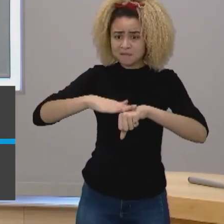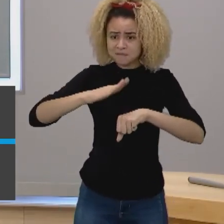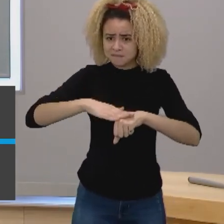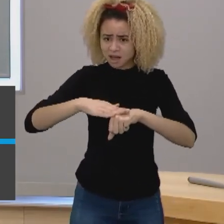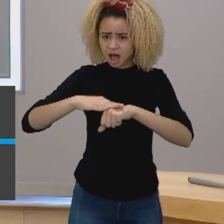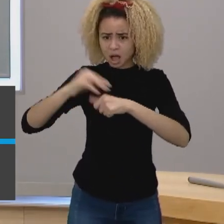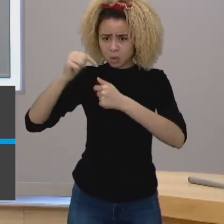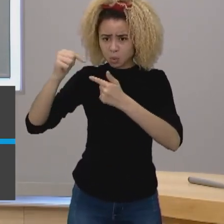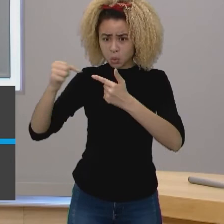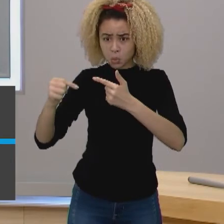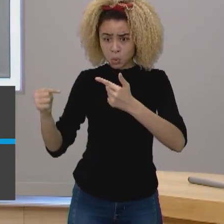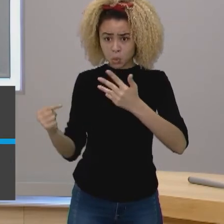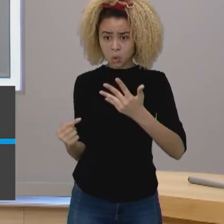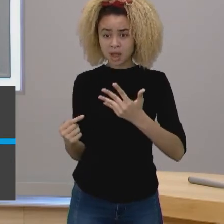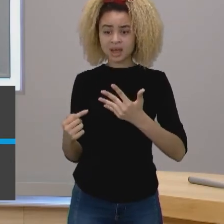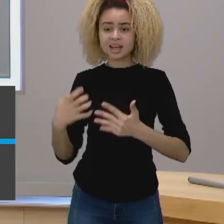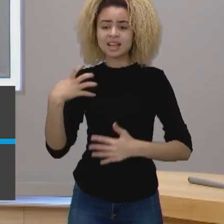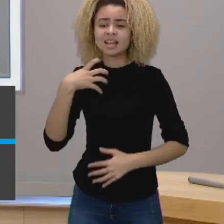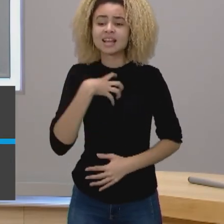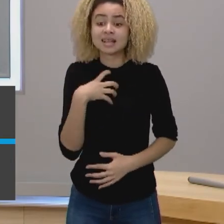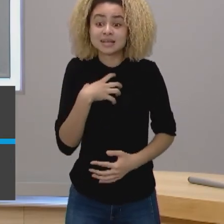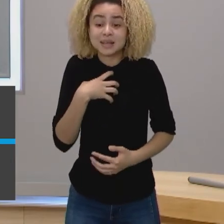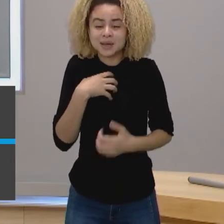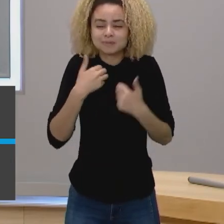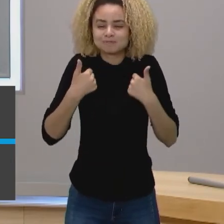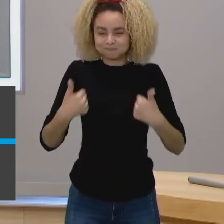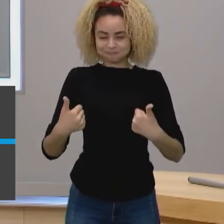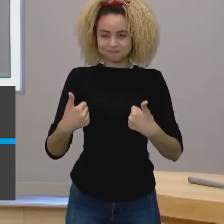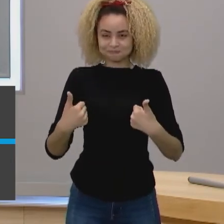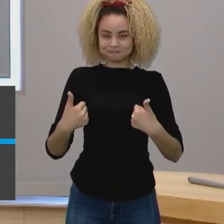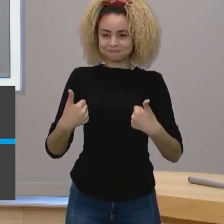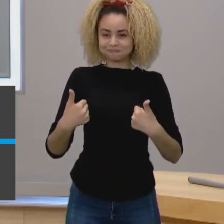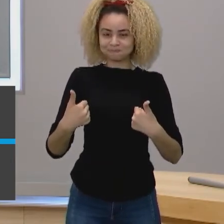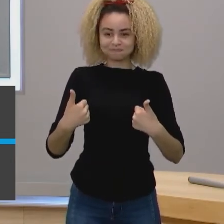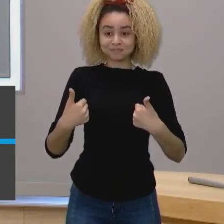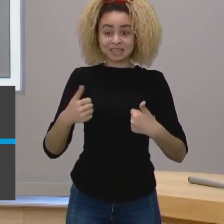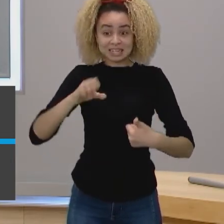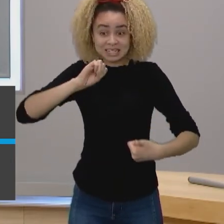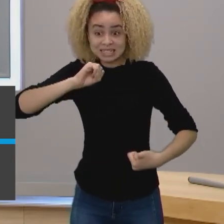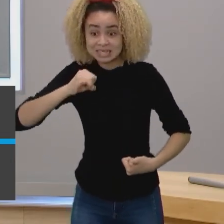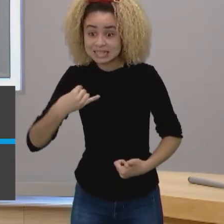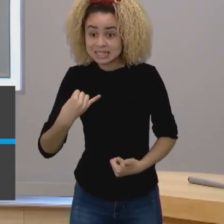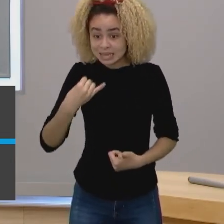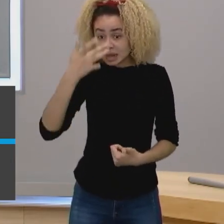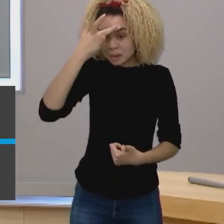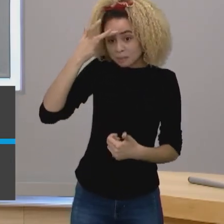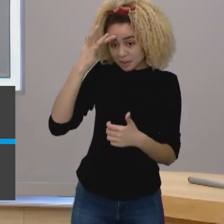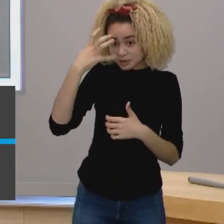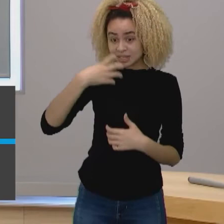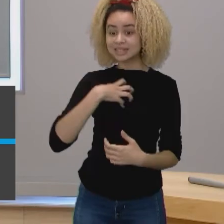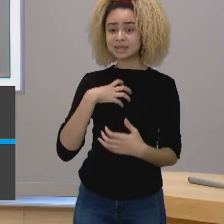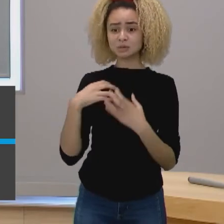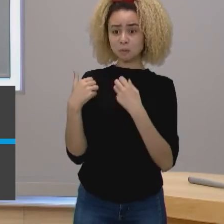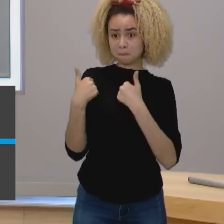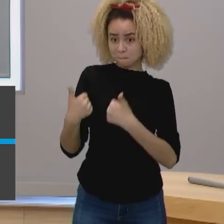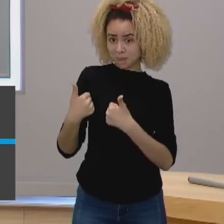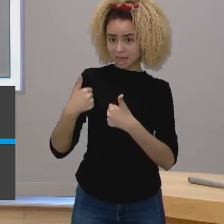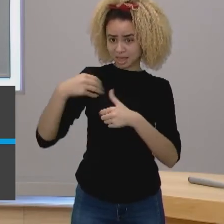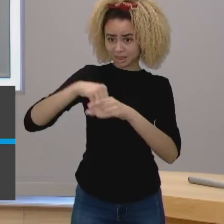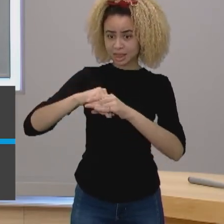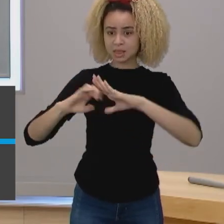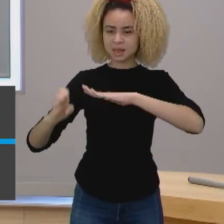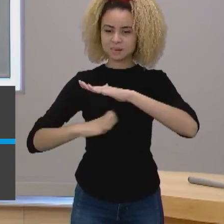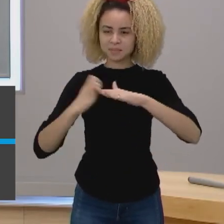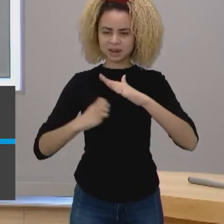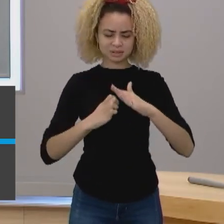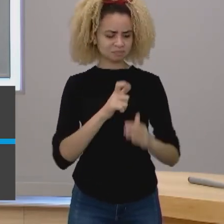papéis, ela se sente cada vez mais útil, não é verdade? E se uma pessoa ela é mais útil para a empresa, aquela pessoa que não é tão útil